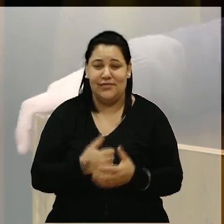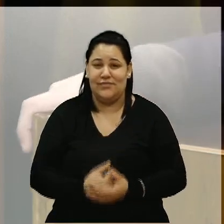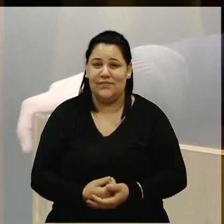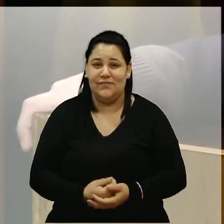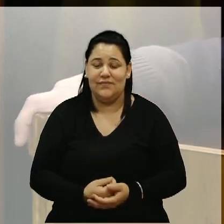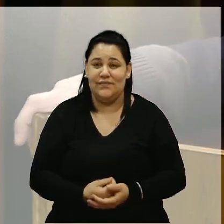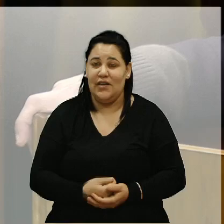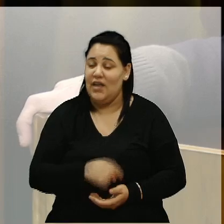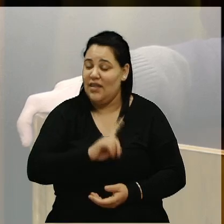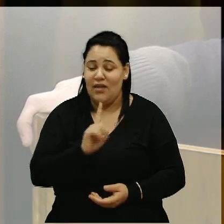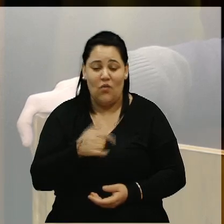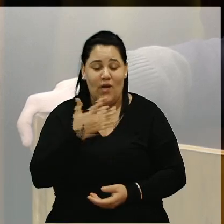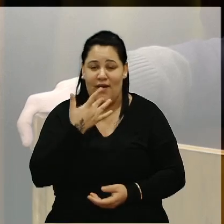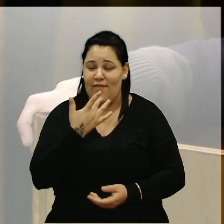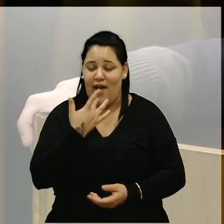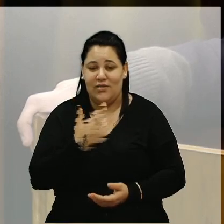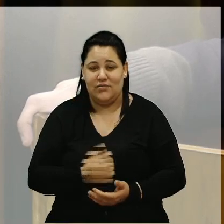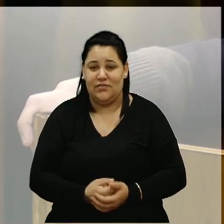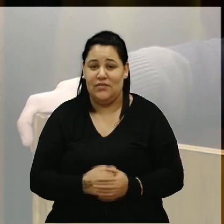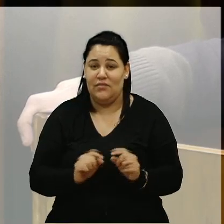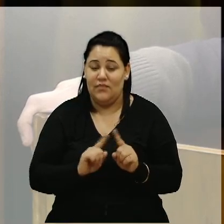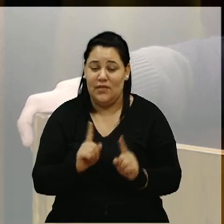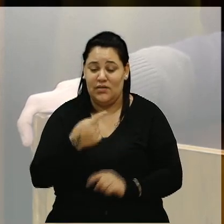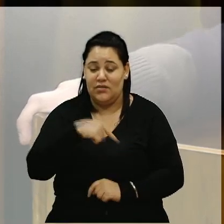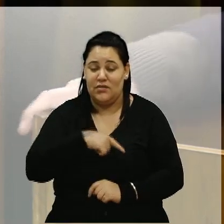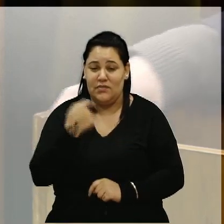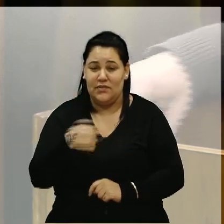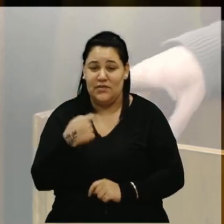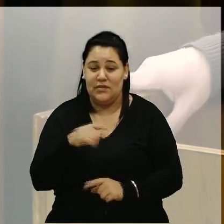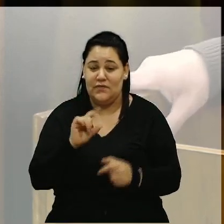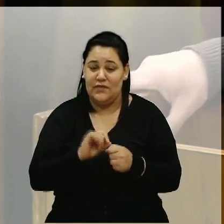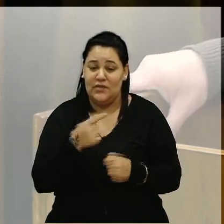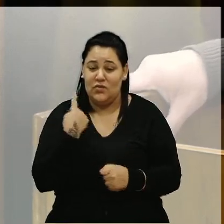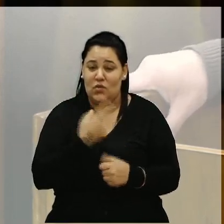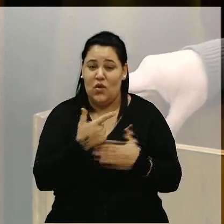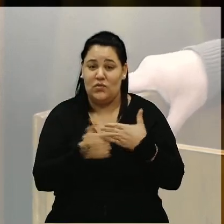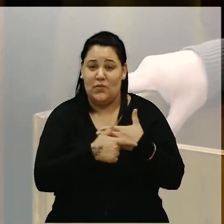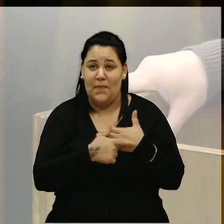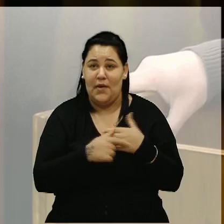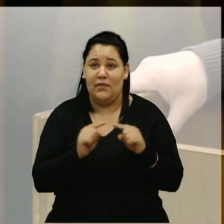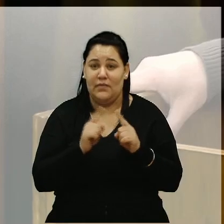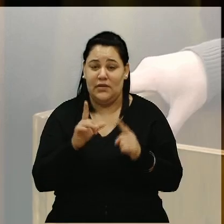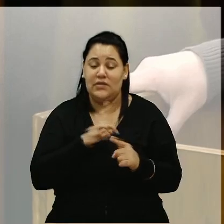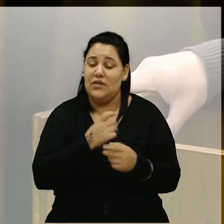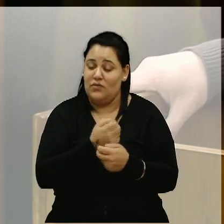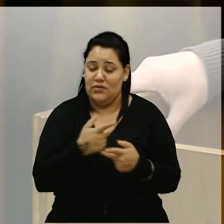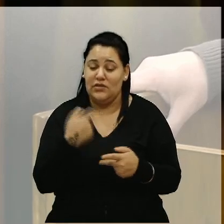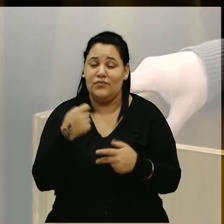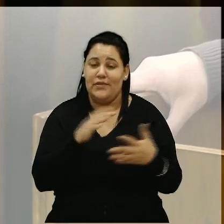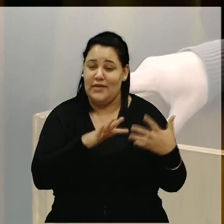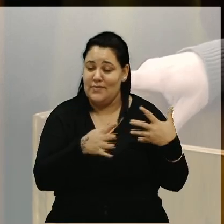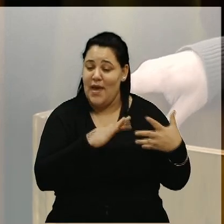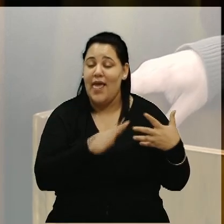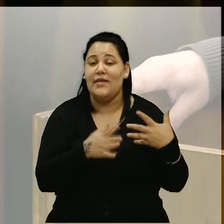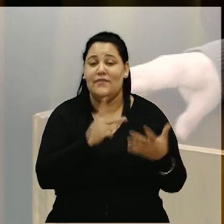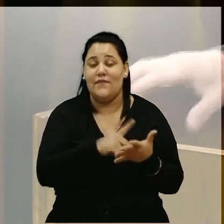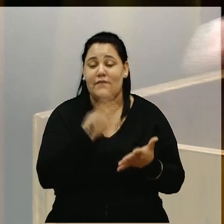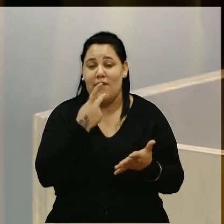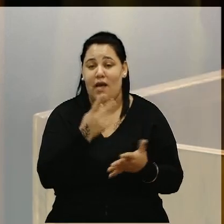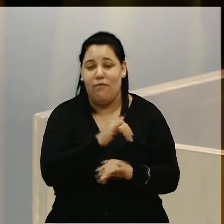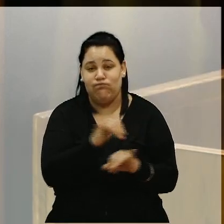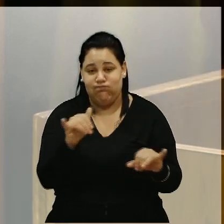não é fácil. Mas temos que fazer a nossa parte. Mas tem coisas que a gente tem que ser transparente também. Né? Não